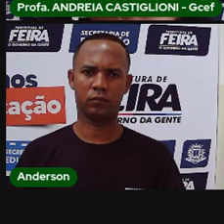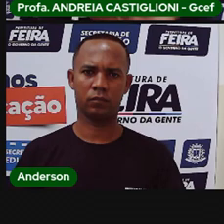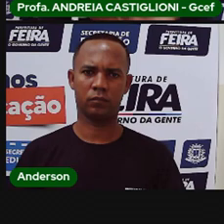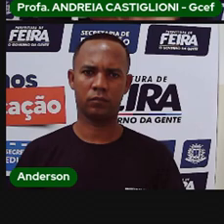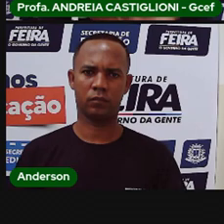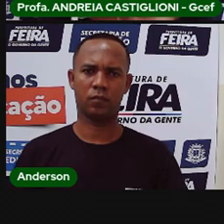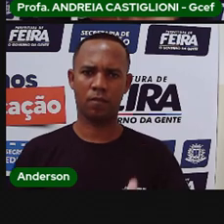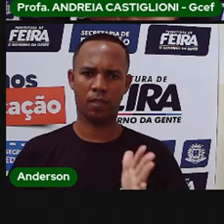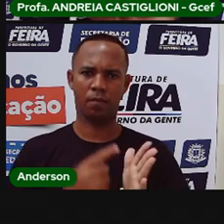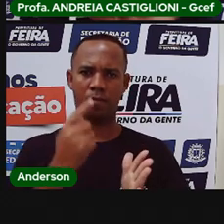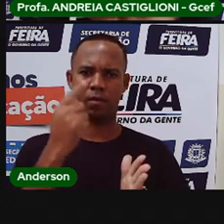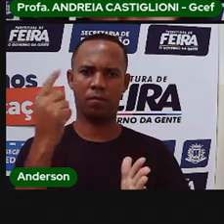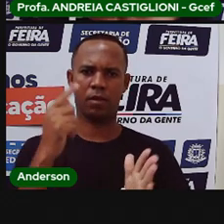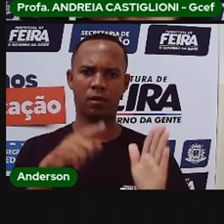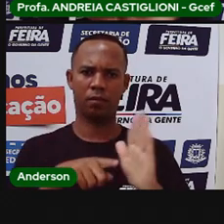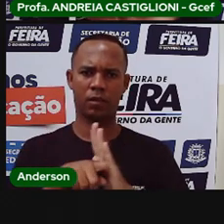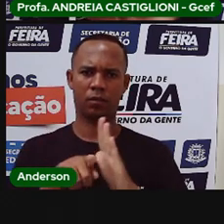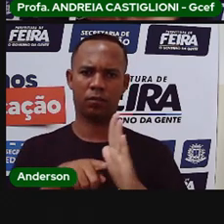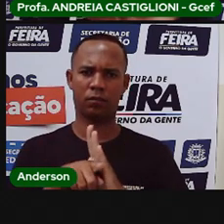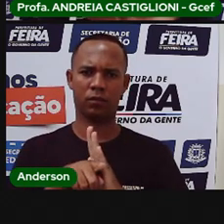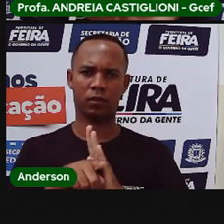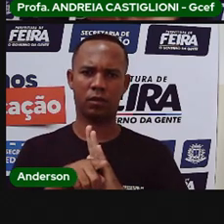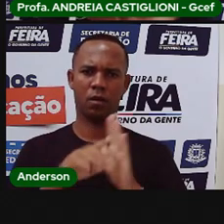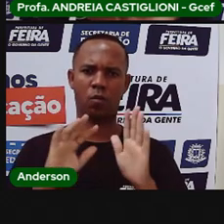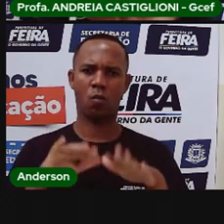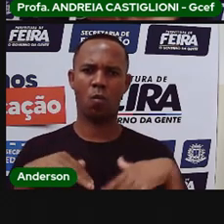Primeira pergunta.